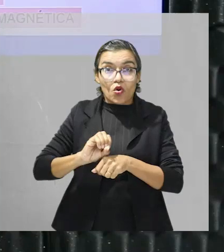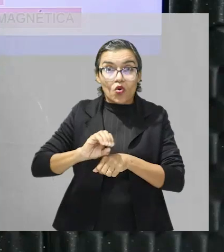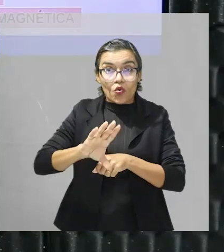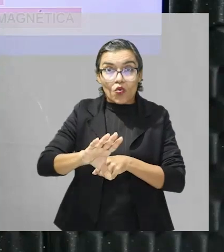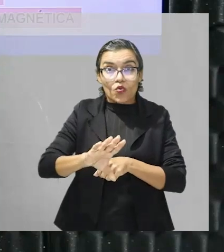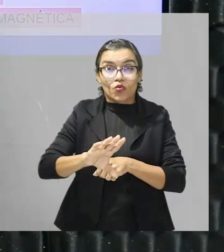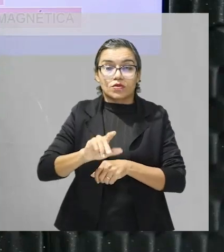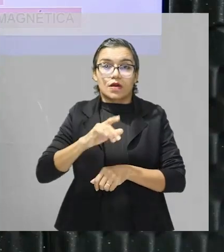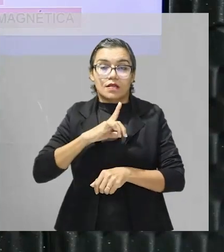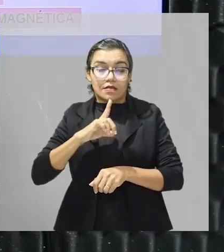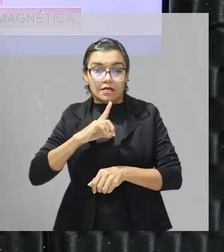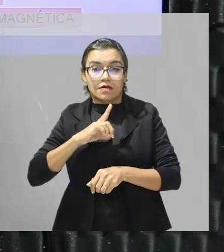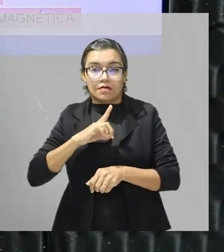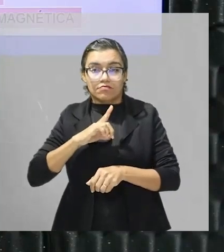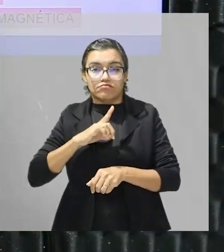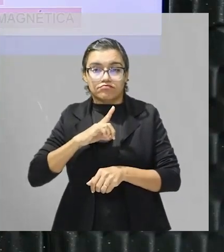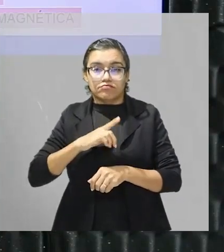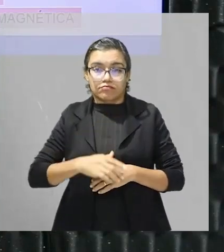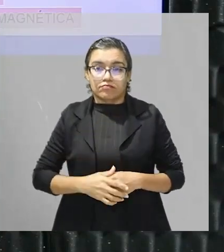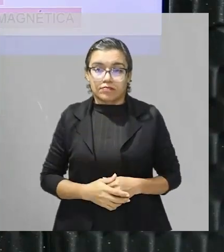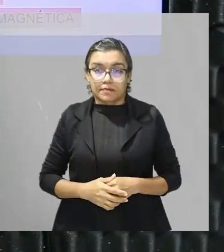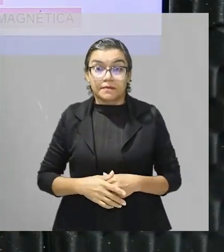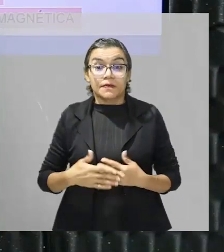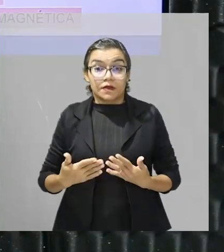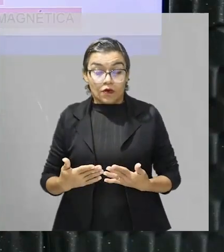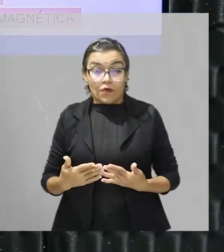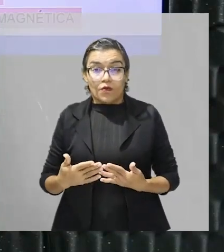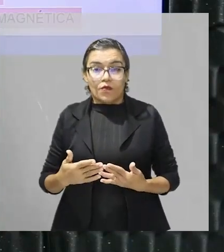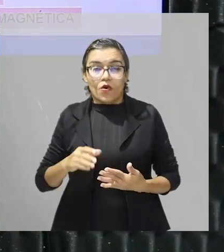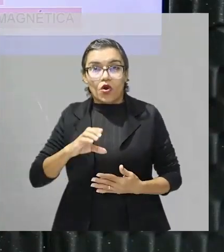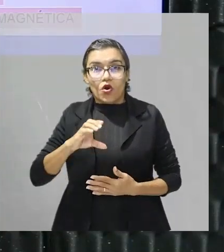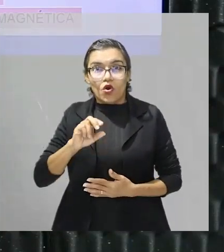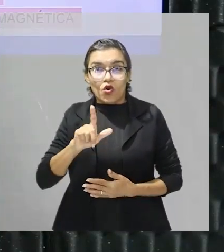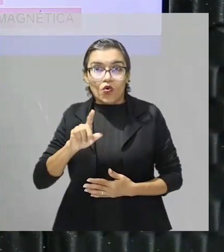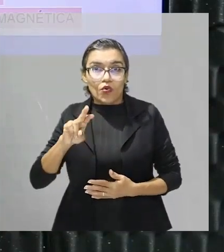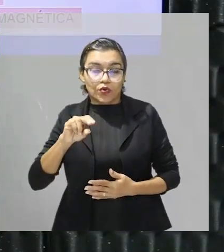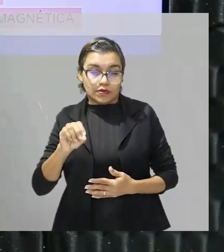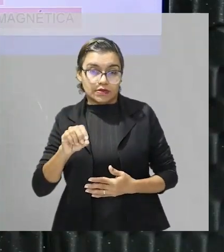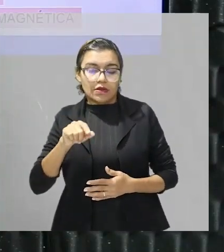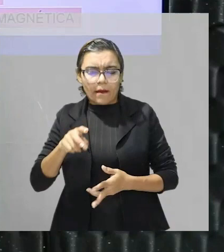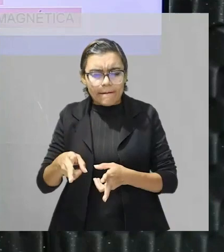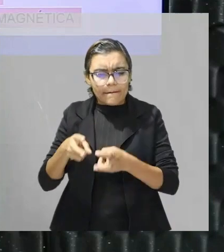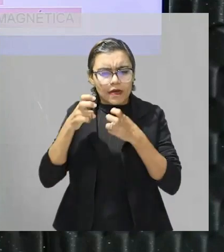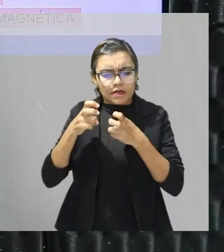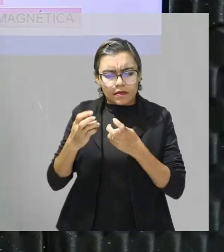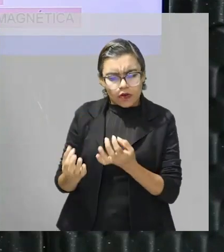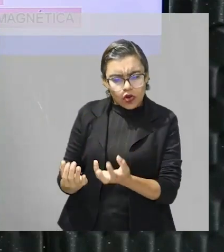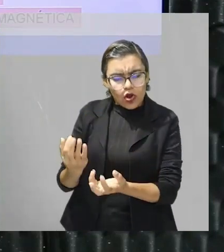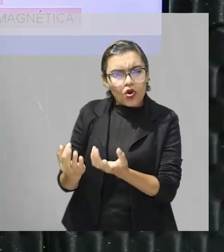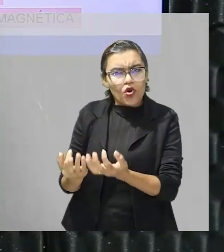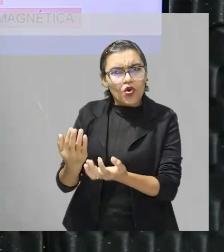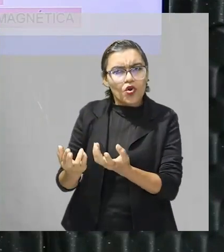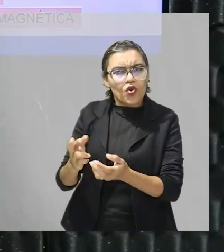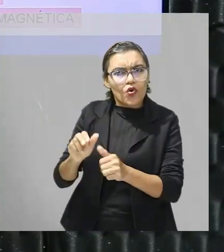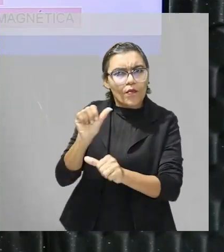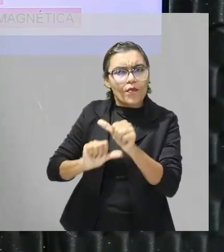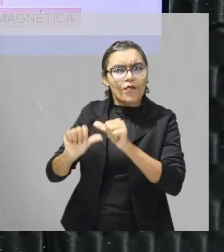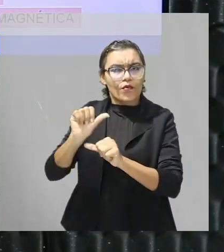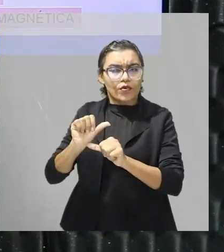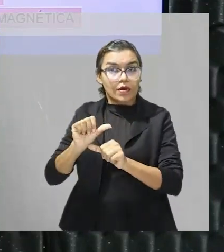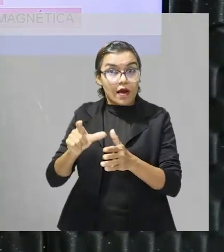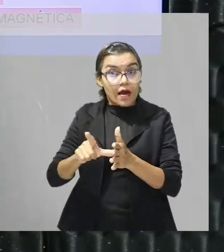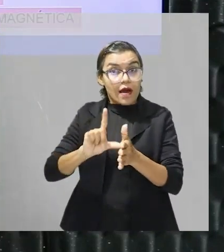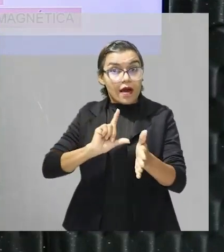eles vão devolver na forma de luz aí nesse momento nós vamos perceber a mudança da cor da chama que era